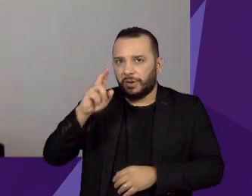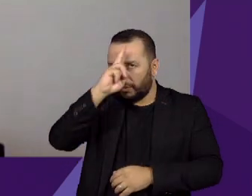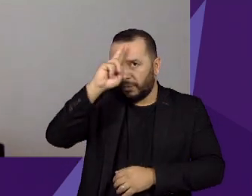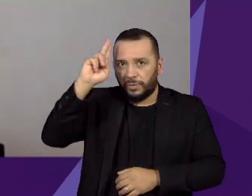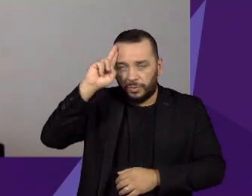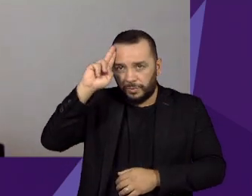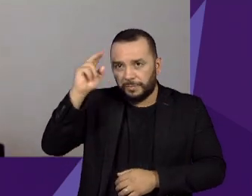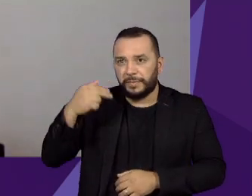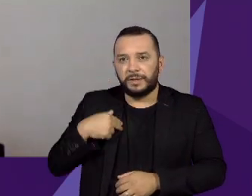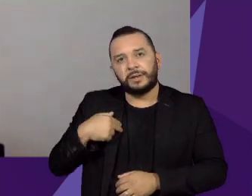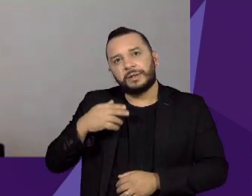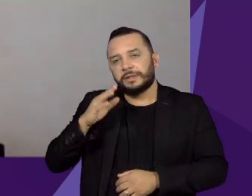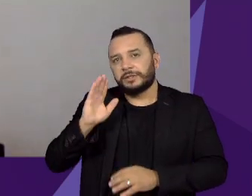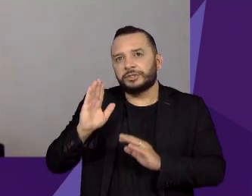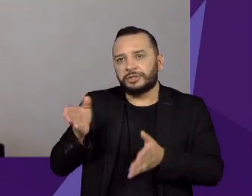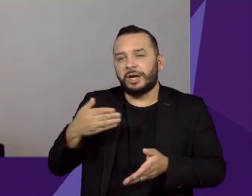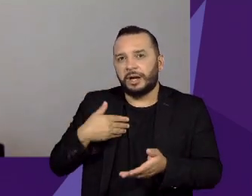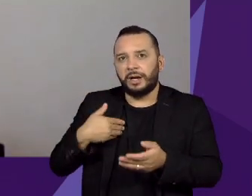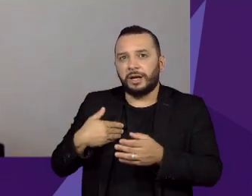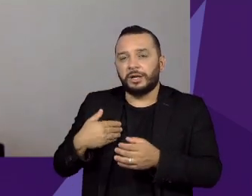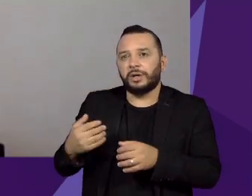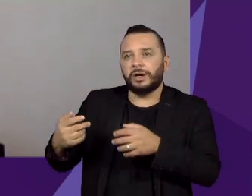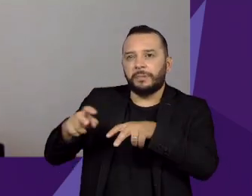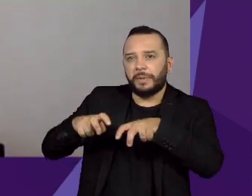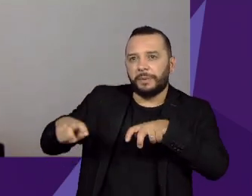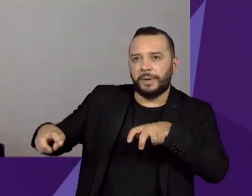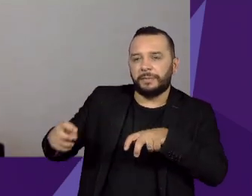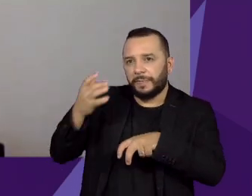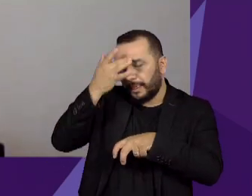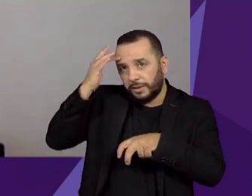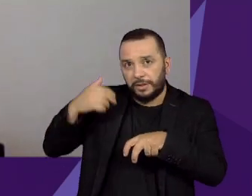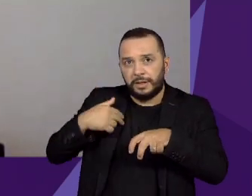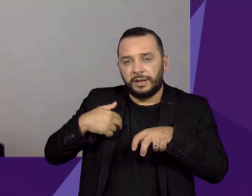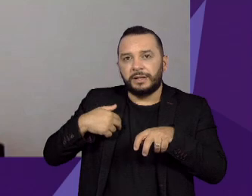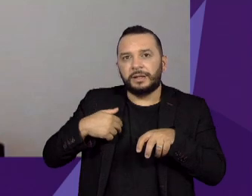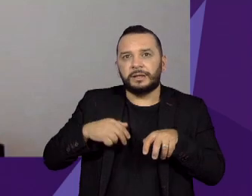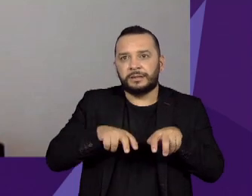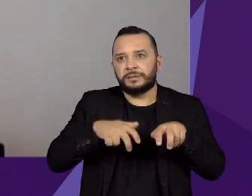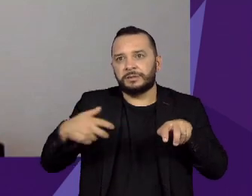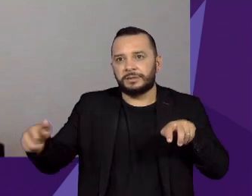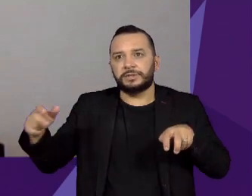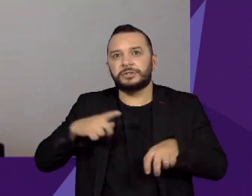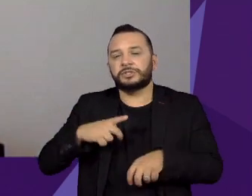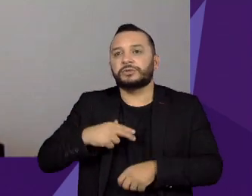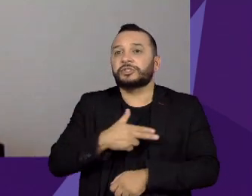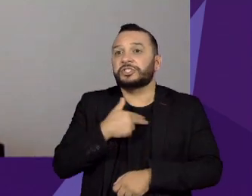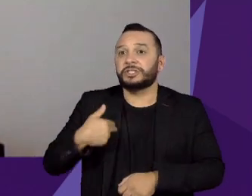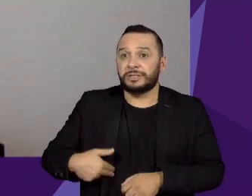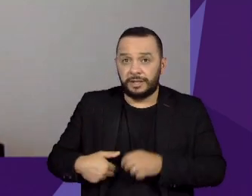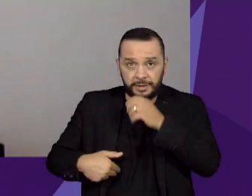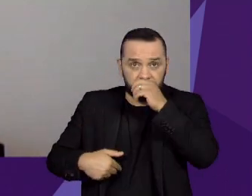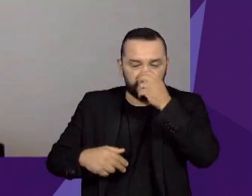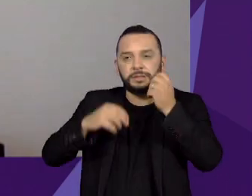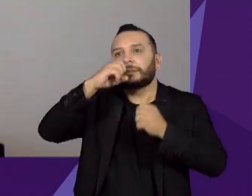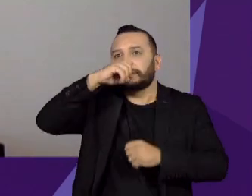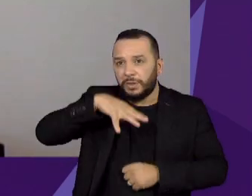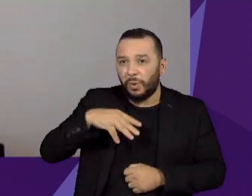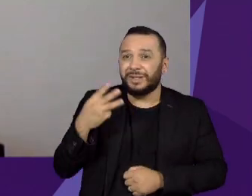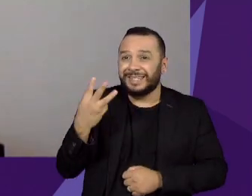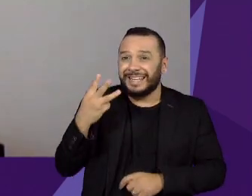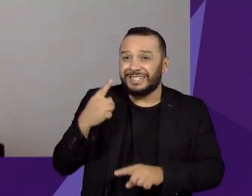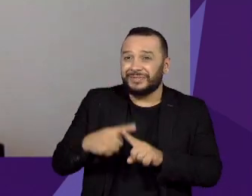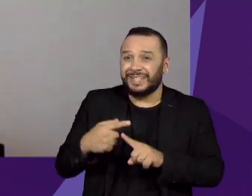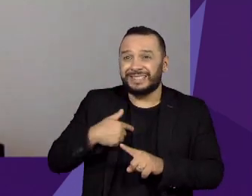não sabia nem que existia Uber compartilhado, e aí ela desceu do Uber e falou, olha, tinha um chinês dentro do Uber que espirrou 3 vezes e eu